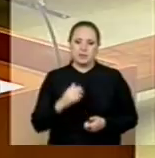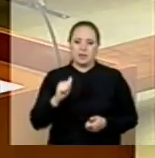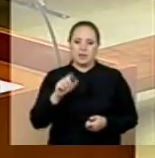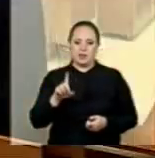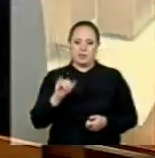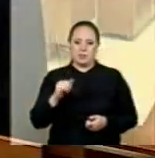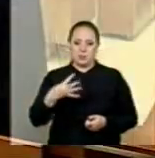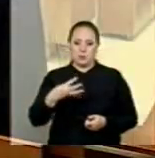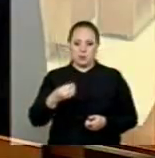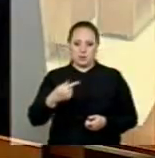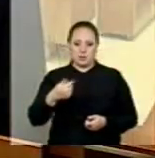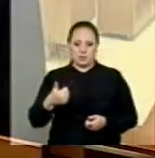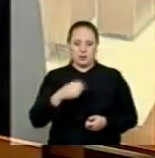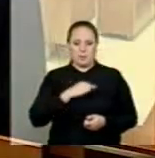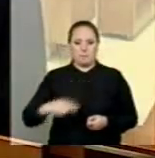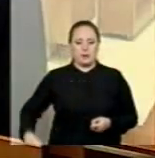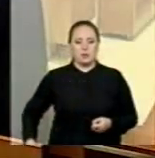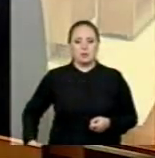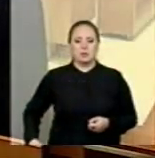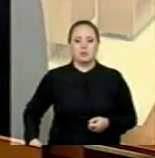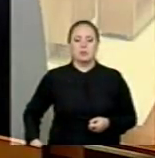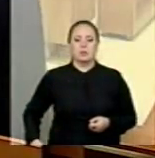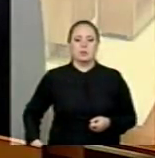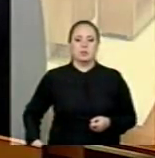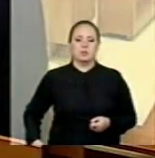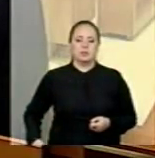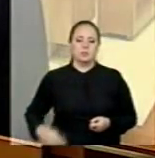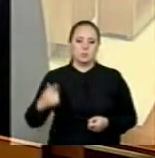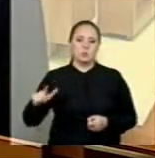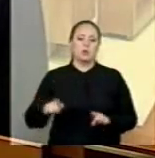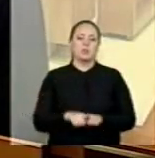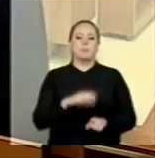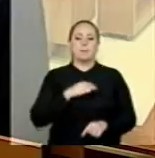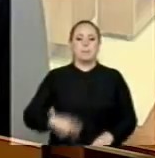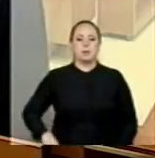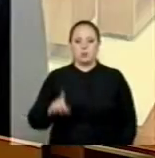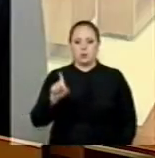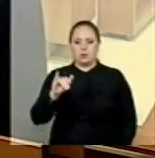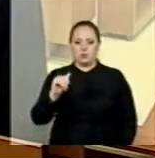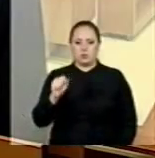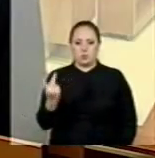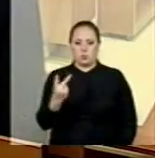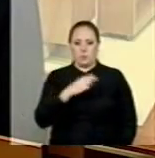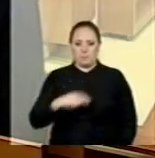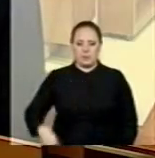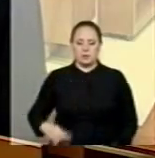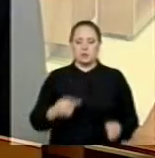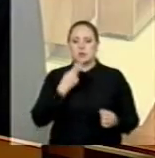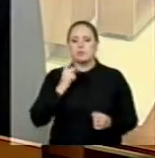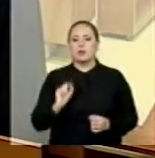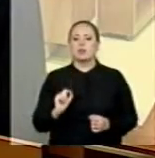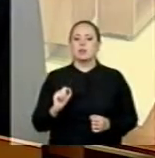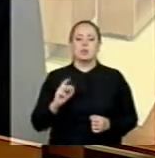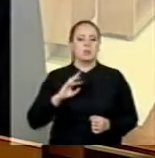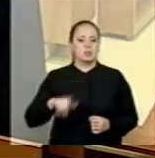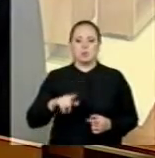4071 do ministro saudoso Menezes de Direito e também do ministro Dias Toffoli, no sentido de que é manifestamente